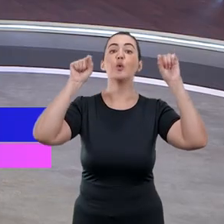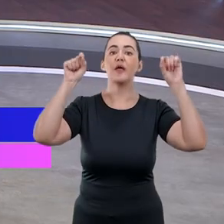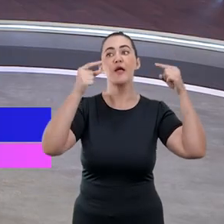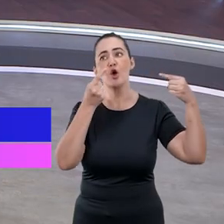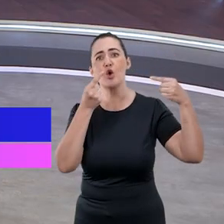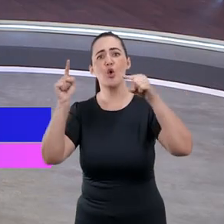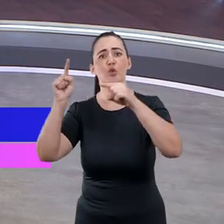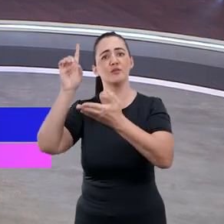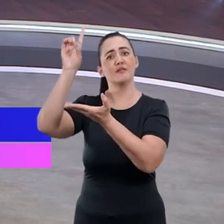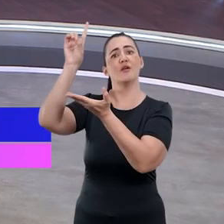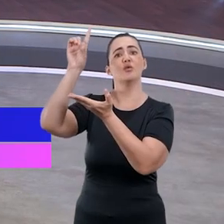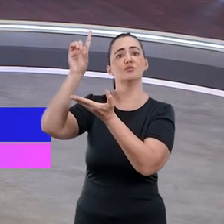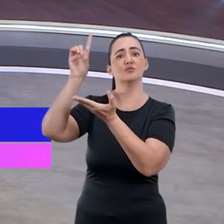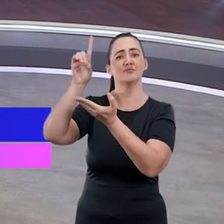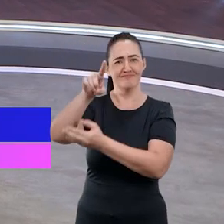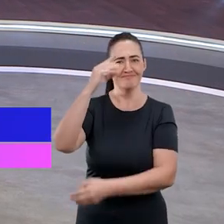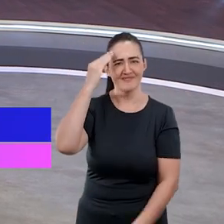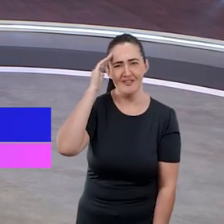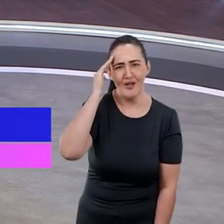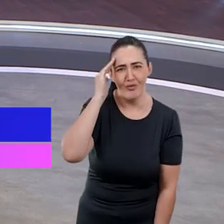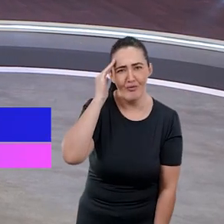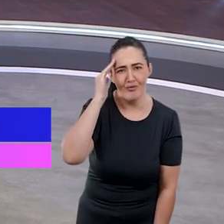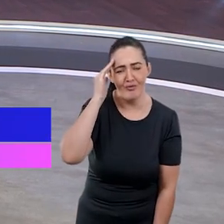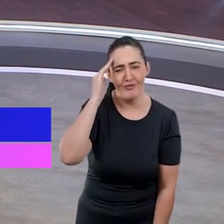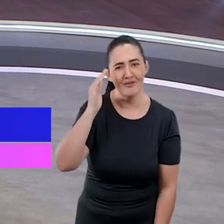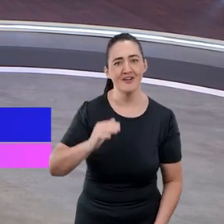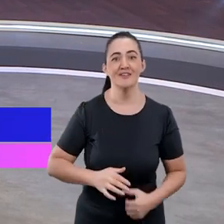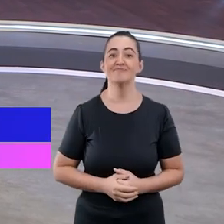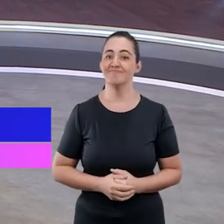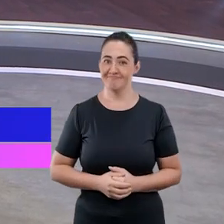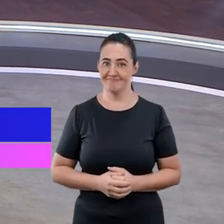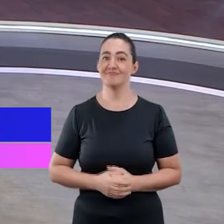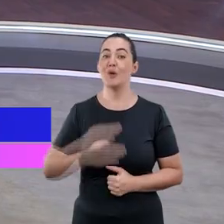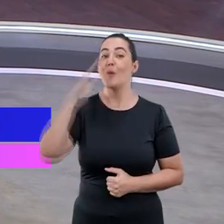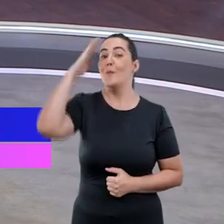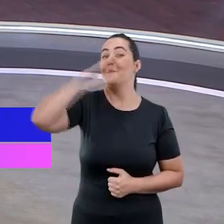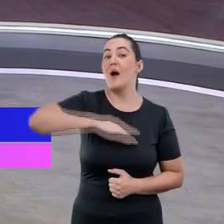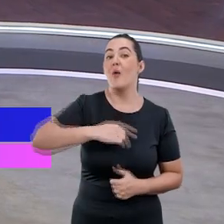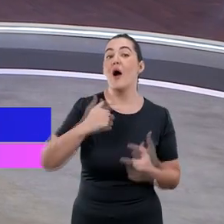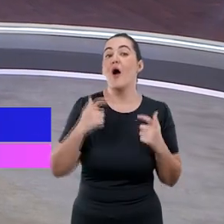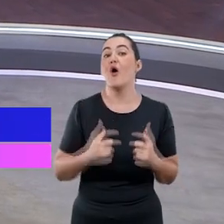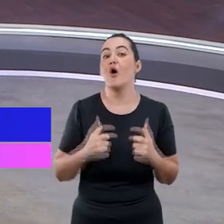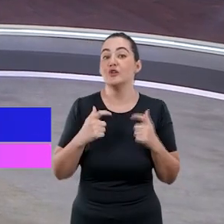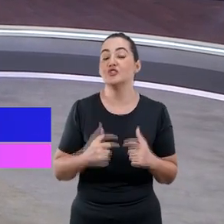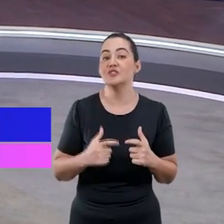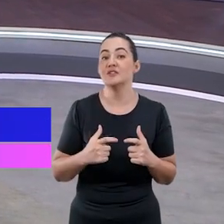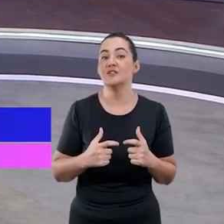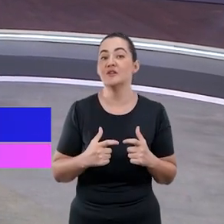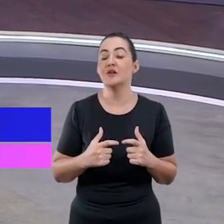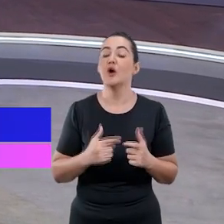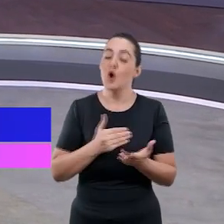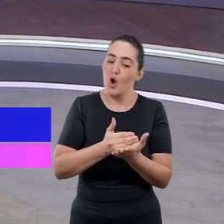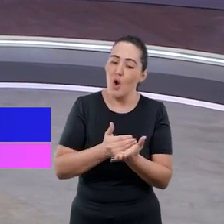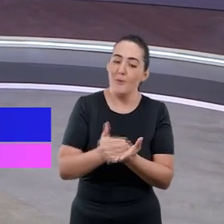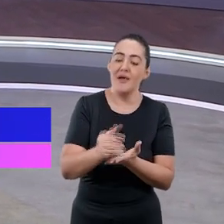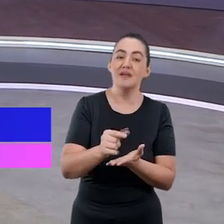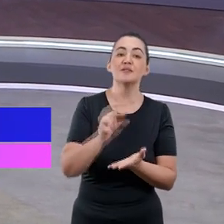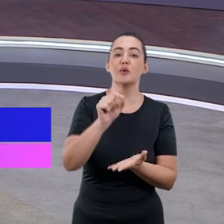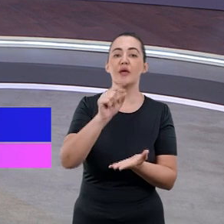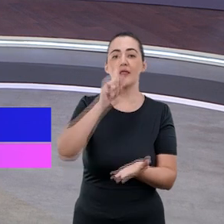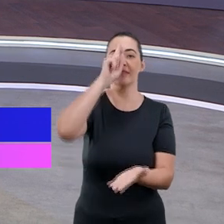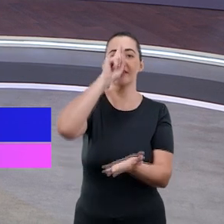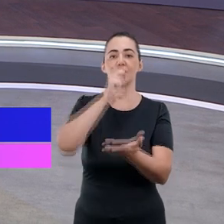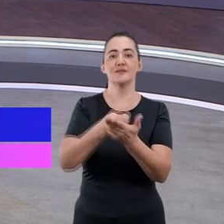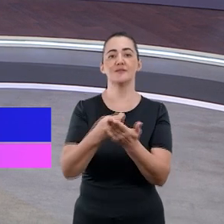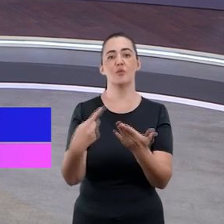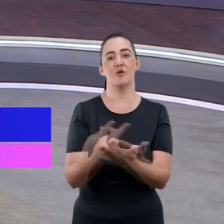Então, você já entendeu que esse mal começa com a escolha equivocada de